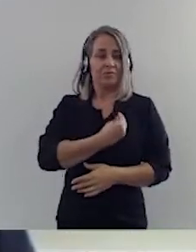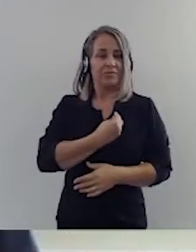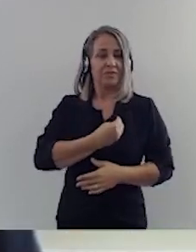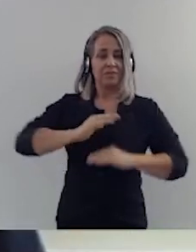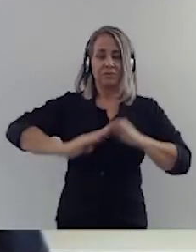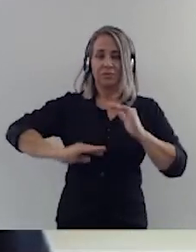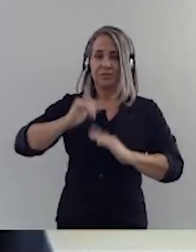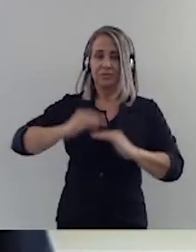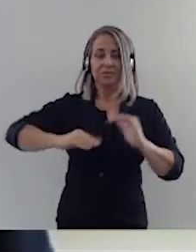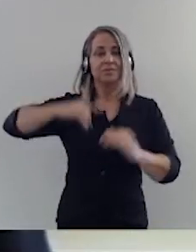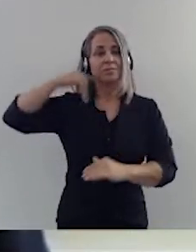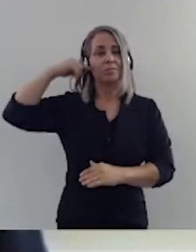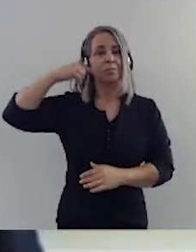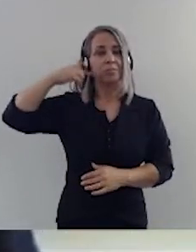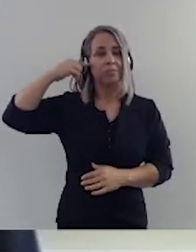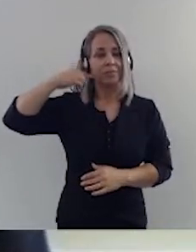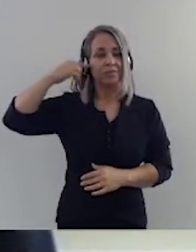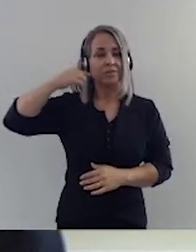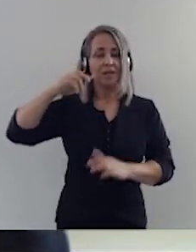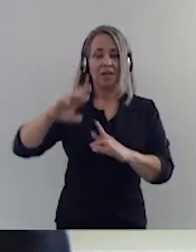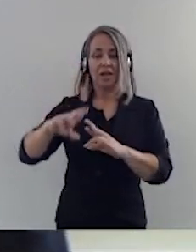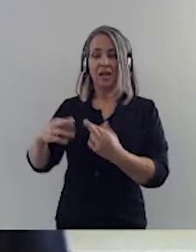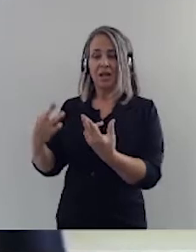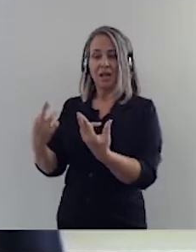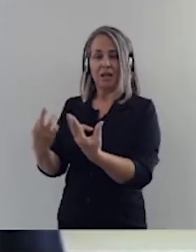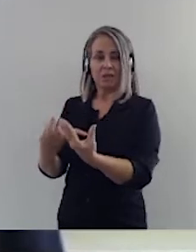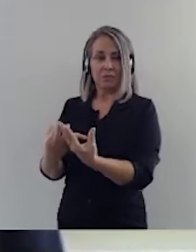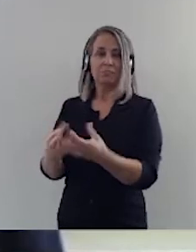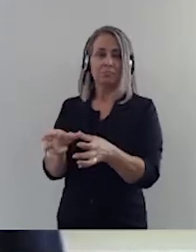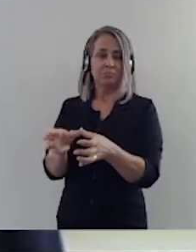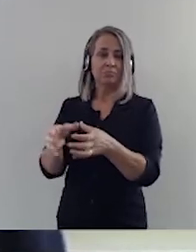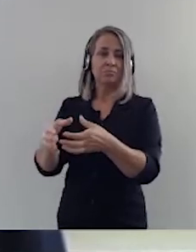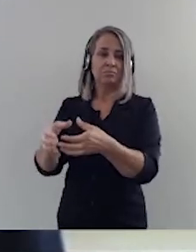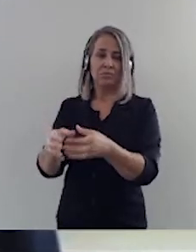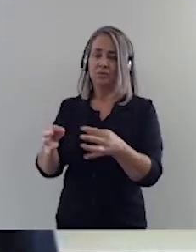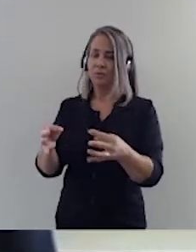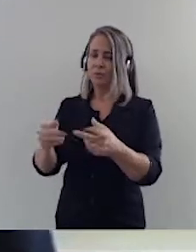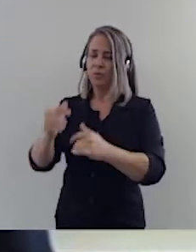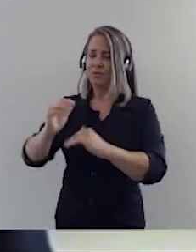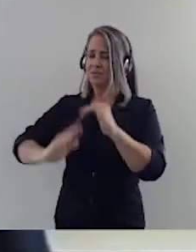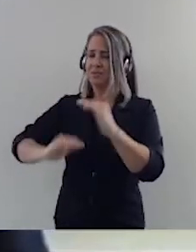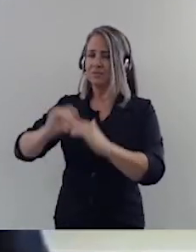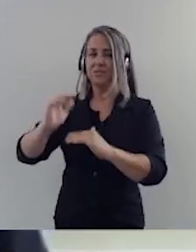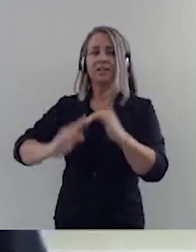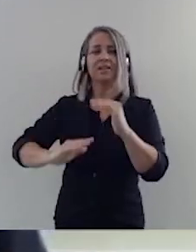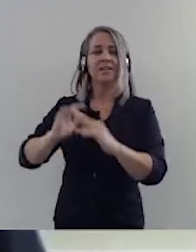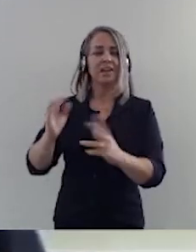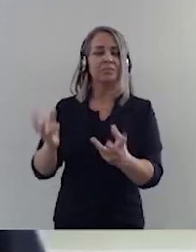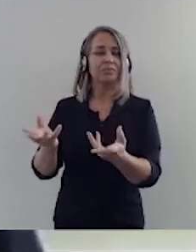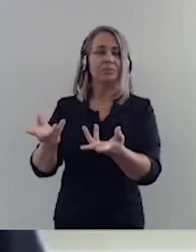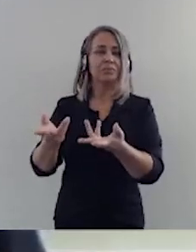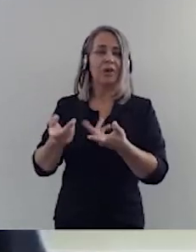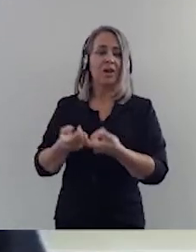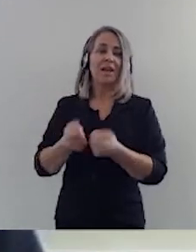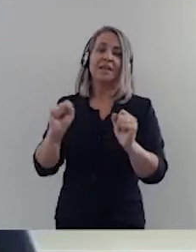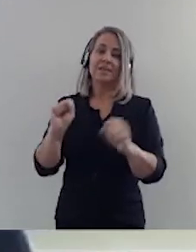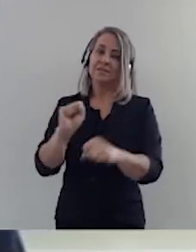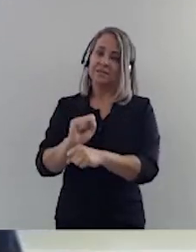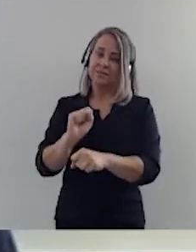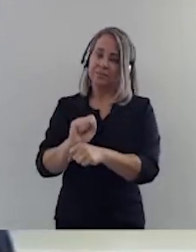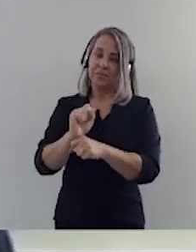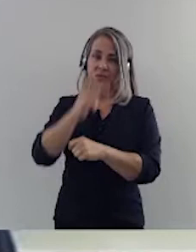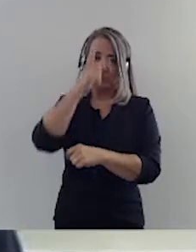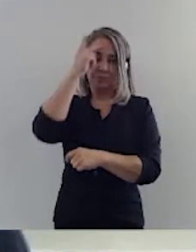profissional, advogado, que reúne exatamente todas aquelas qualidades que se espera de um